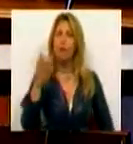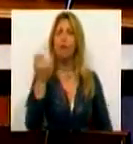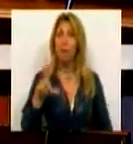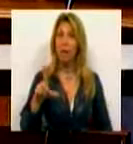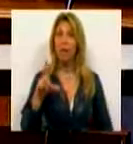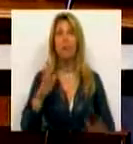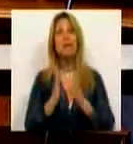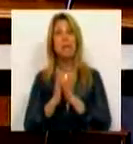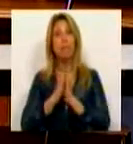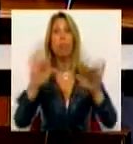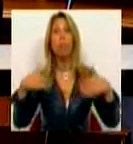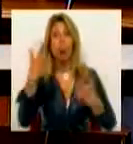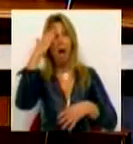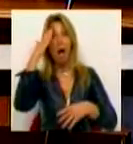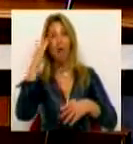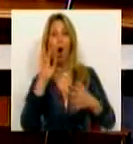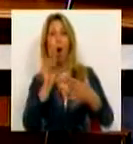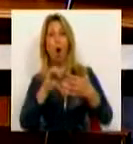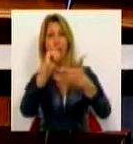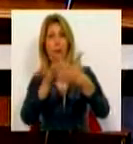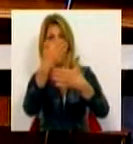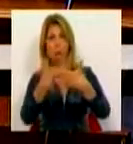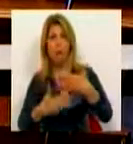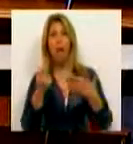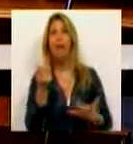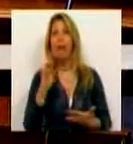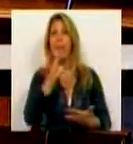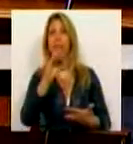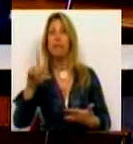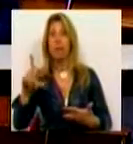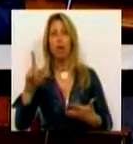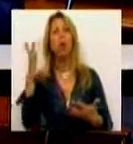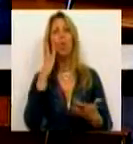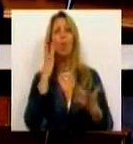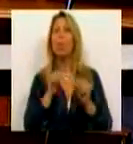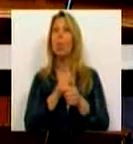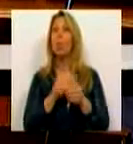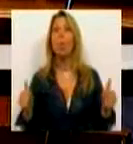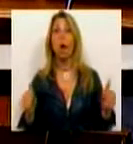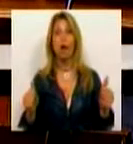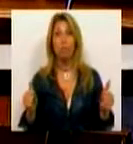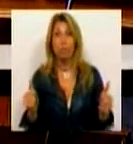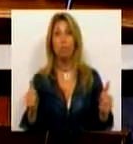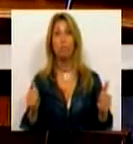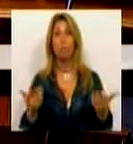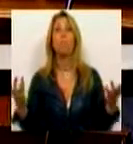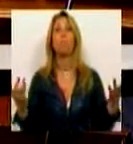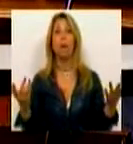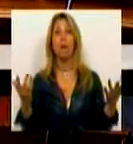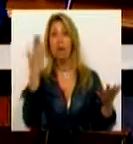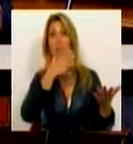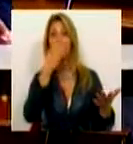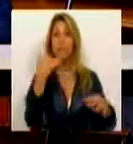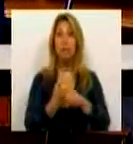que, olhando para o Excel, os números bastam estar muito corretos. Mas de que vale os números estarem muito corretos se o Serviço Nacional de Saúde